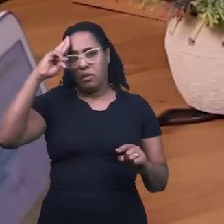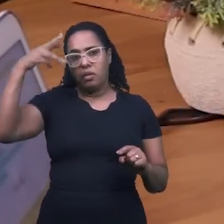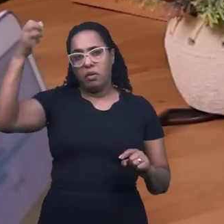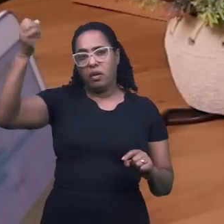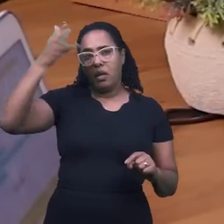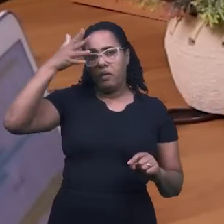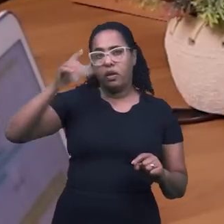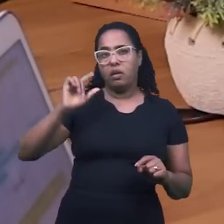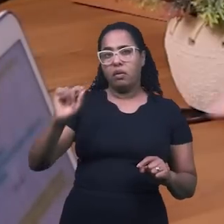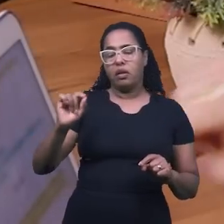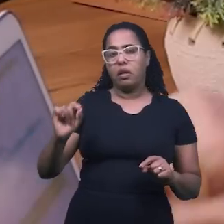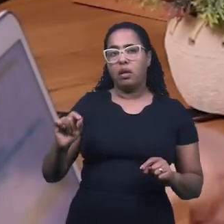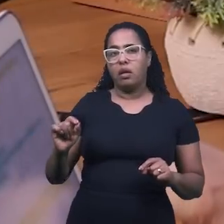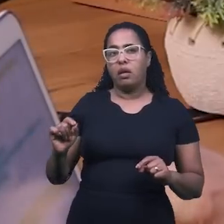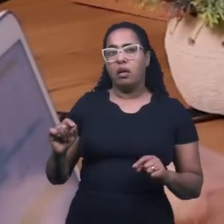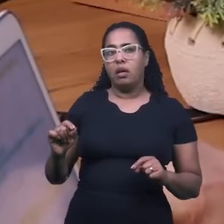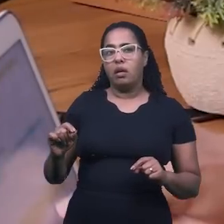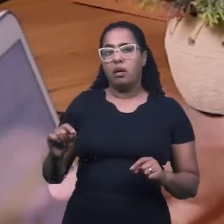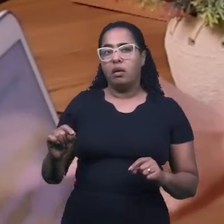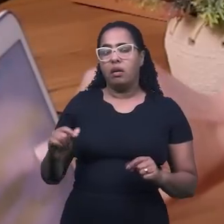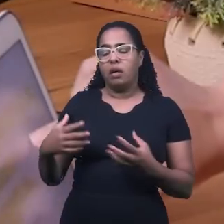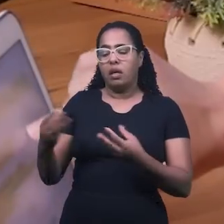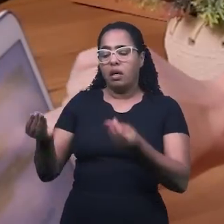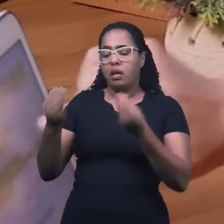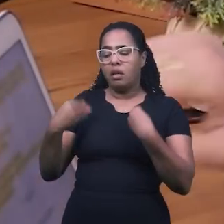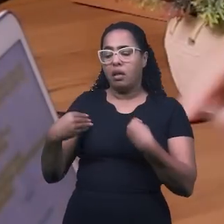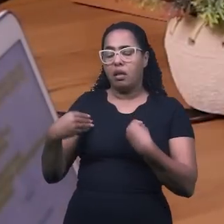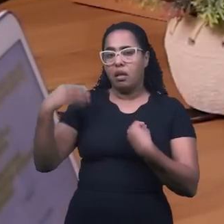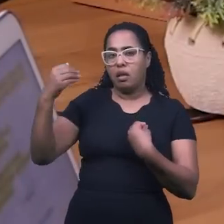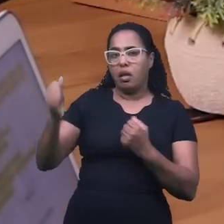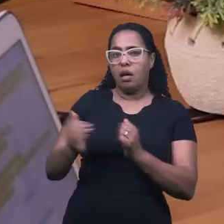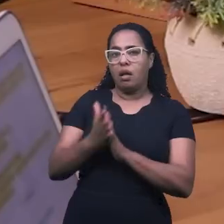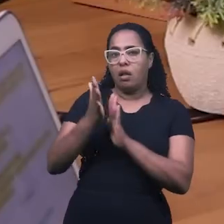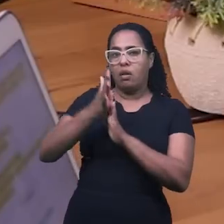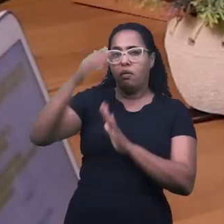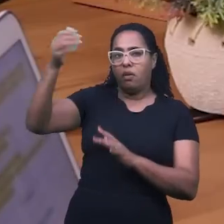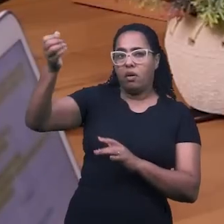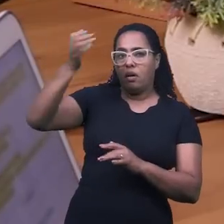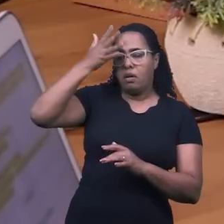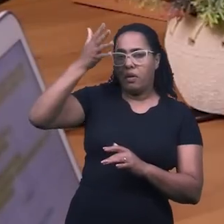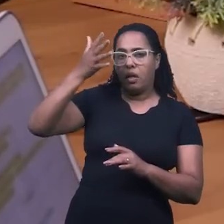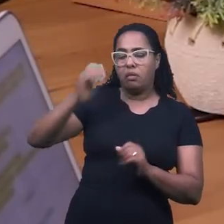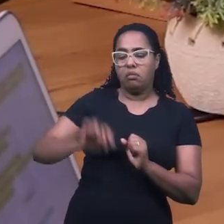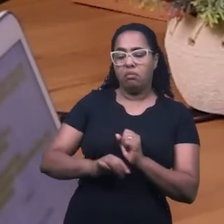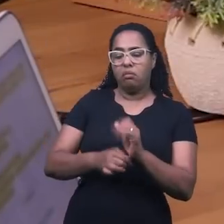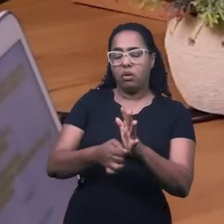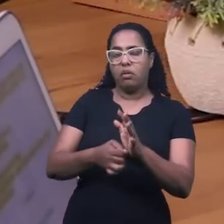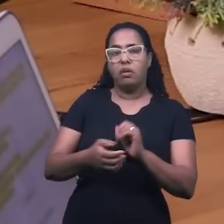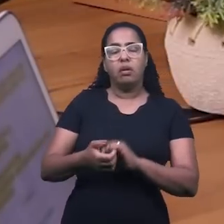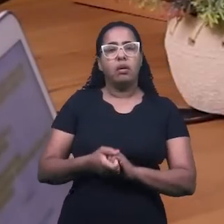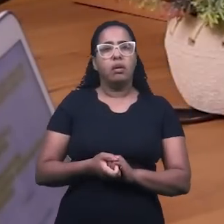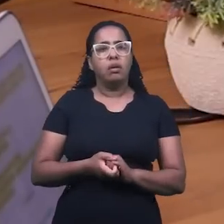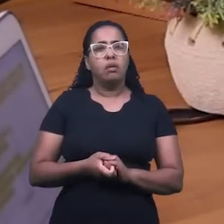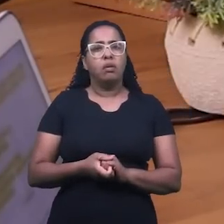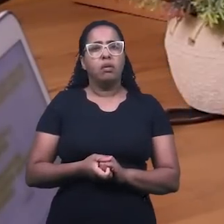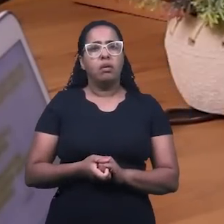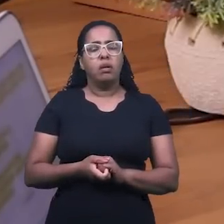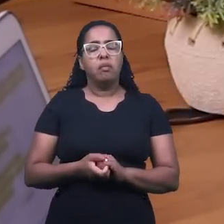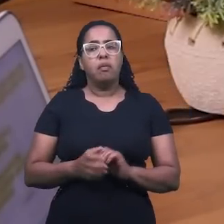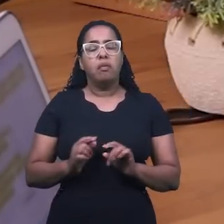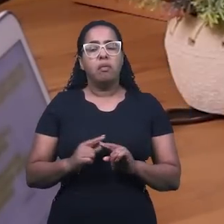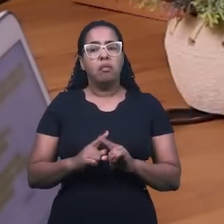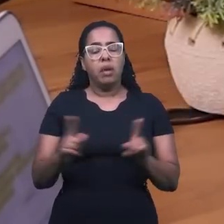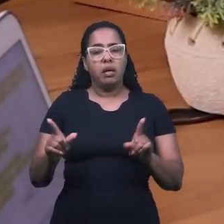E aí o Senhor revelou que iria dar louvores revelados, iria revelar louvores para os